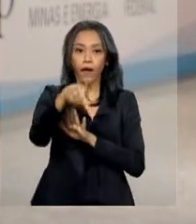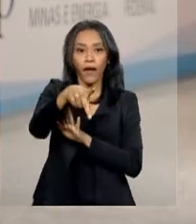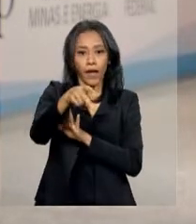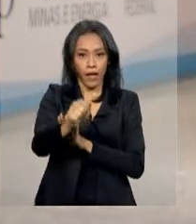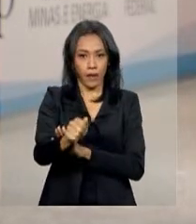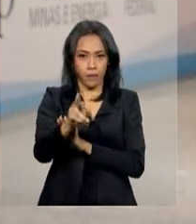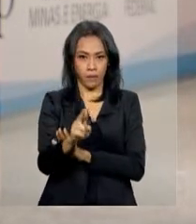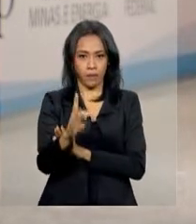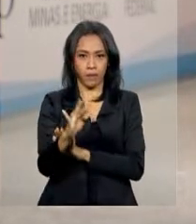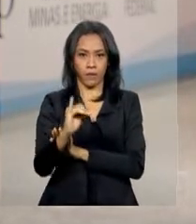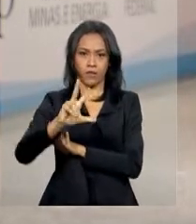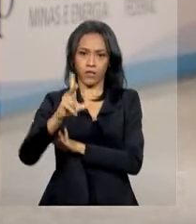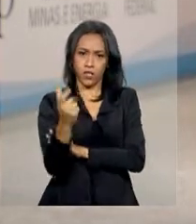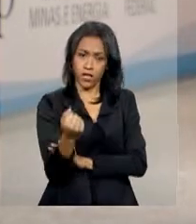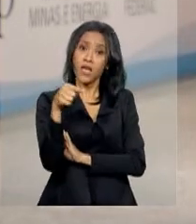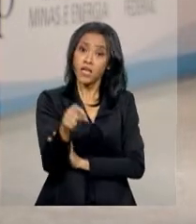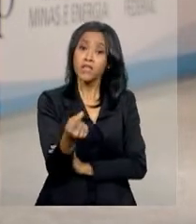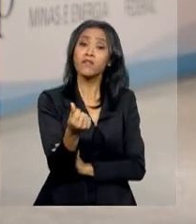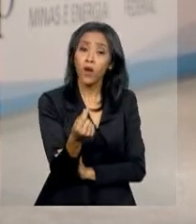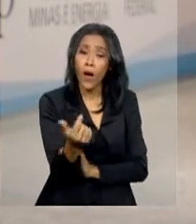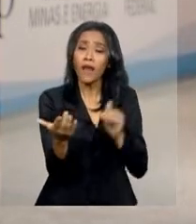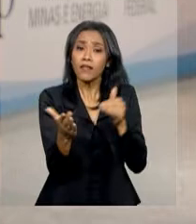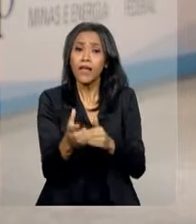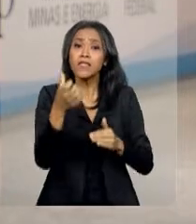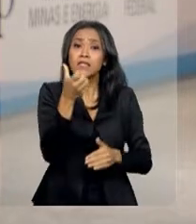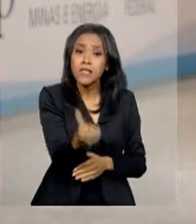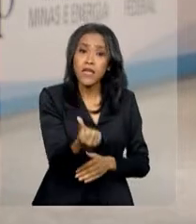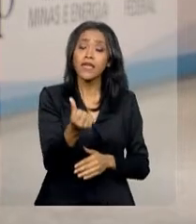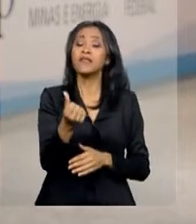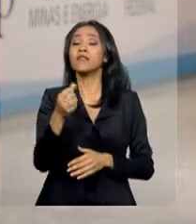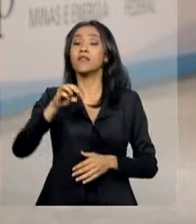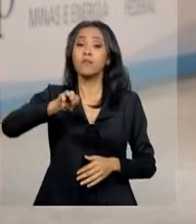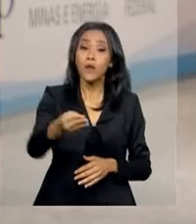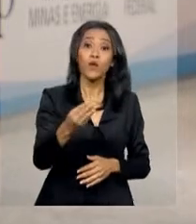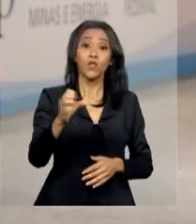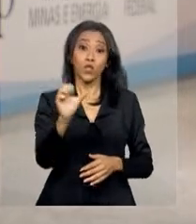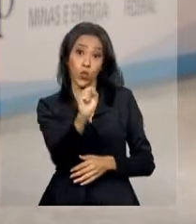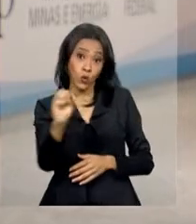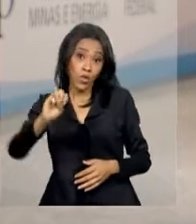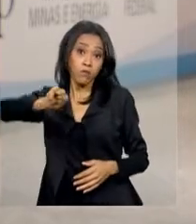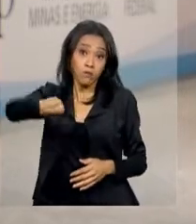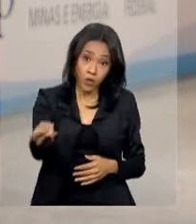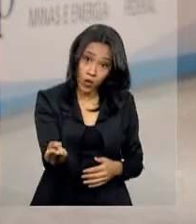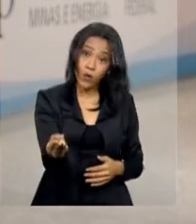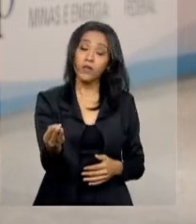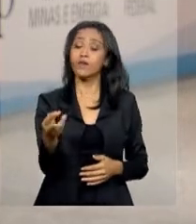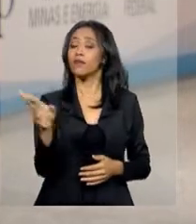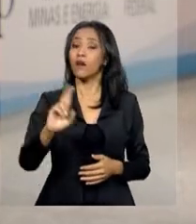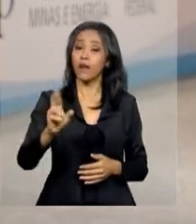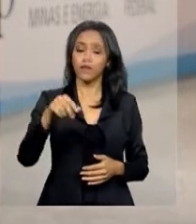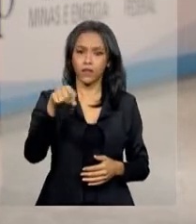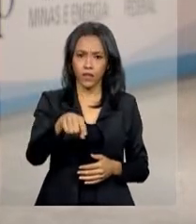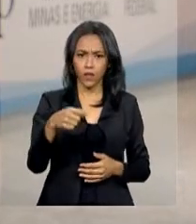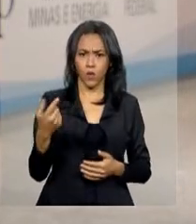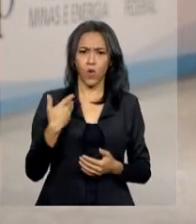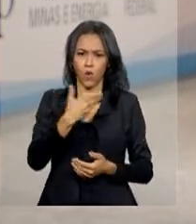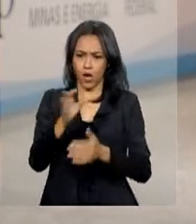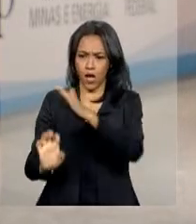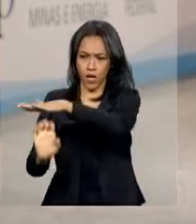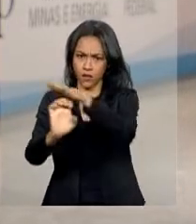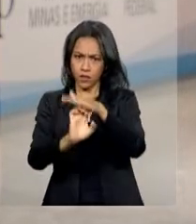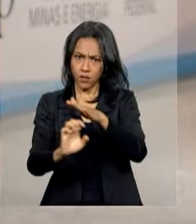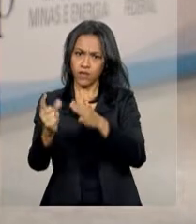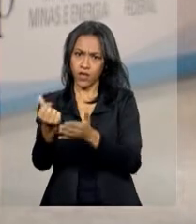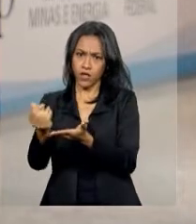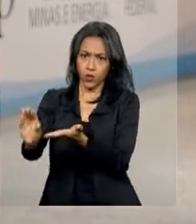chega a mais de 6 bilhões e 800 milhões de reais além disso as companhias vão repassar à união parte dos